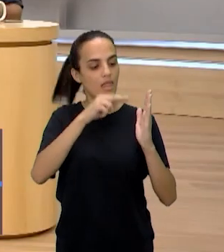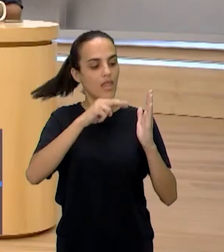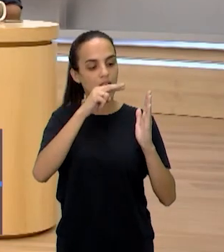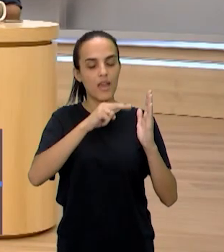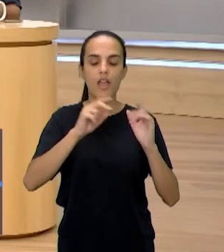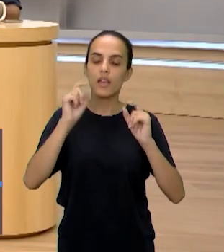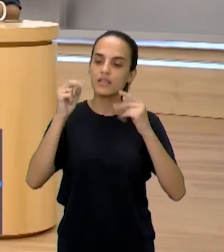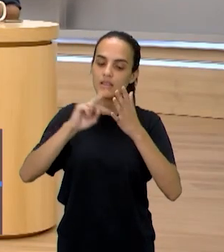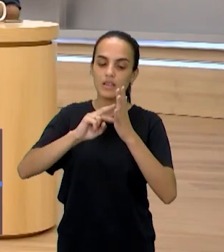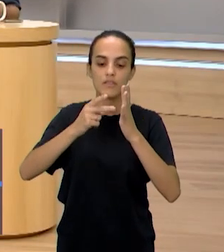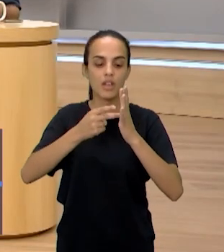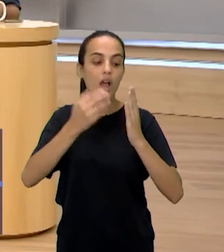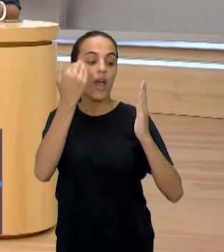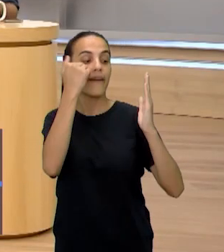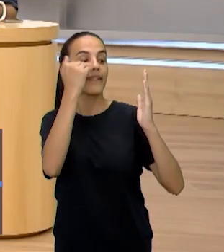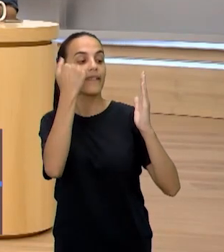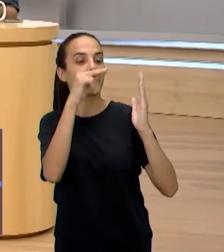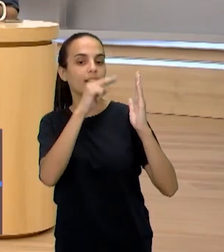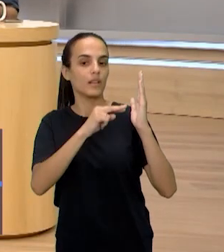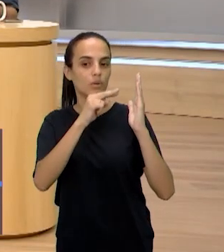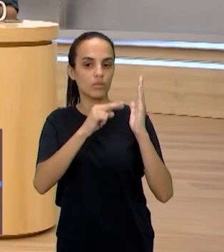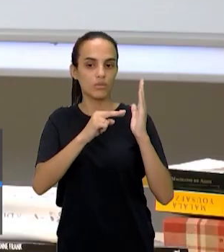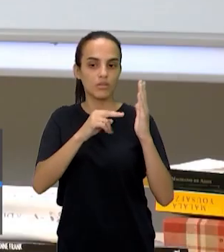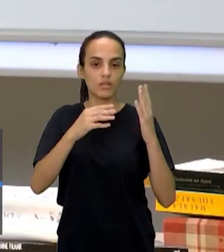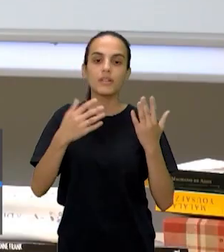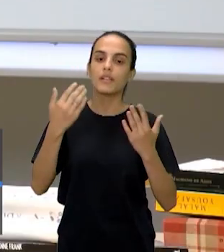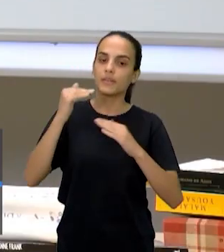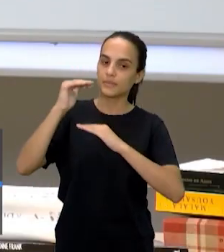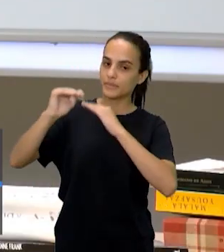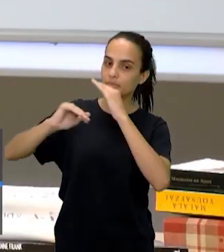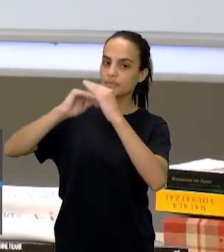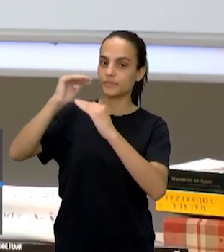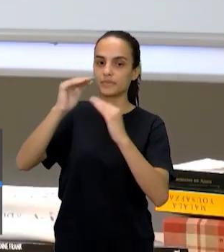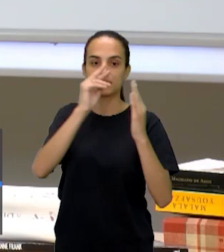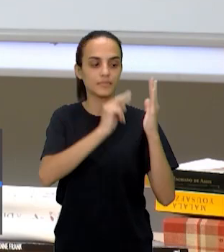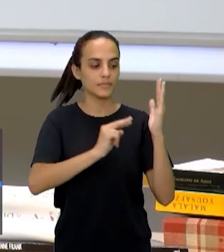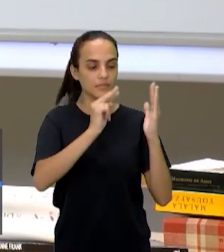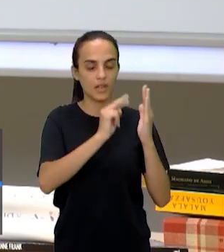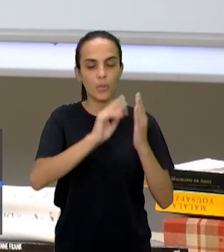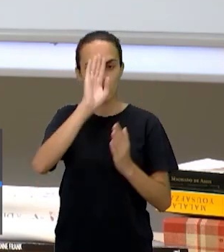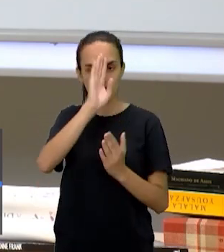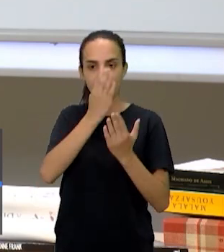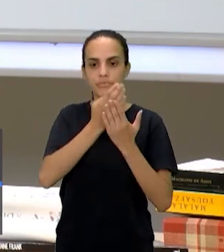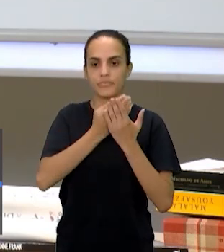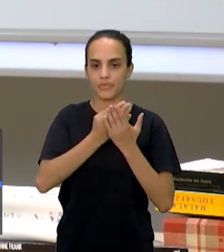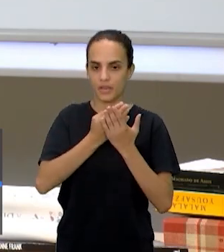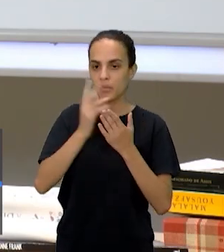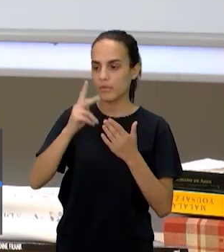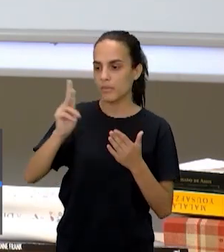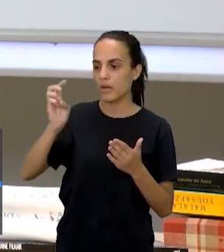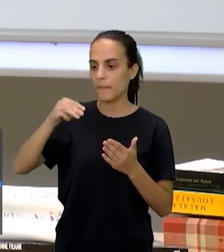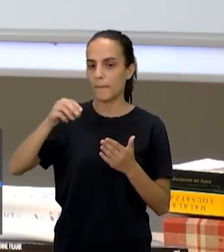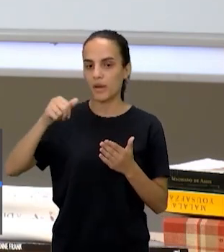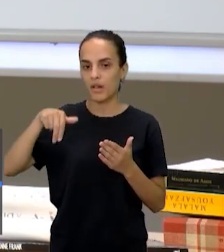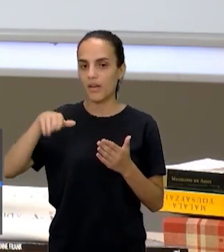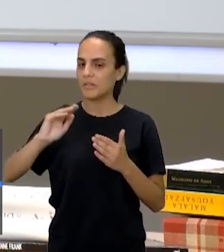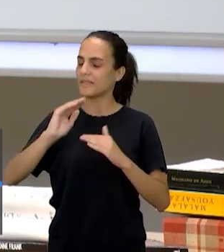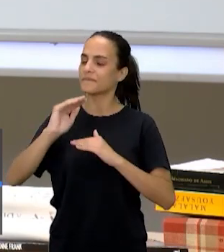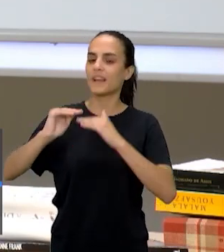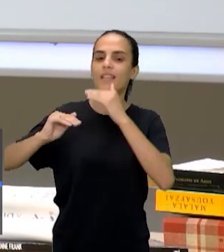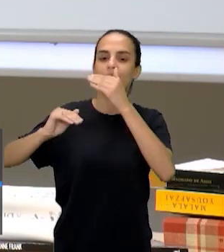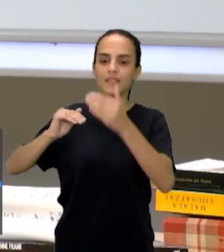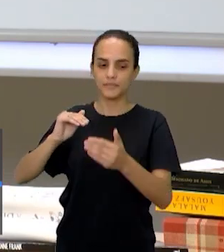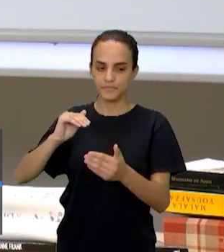está lendo? Olha, o processo de leitura, eu acredito, professor Mauro, que ele vai para além